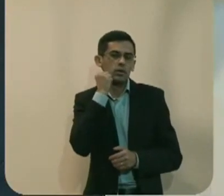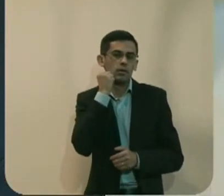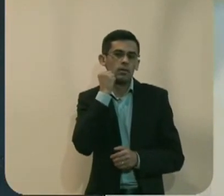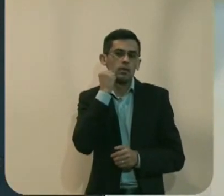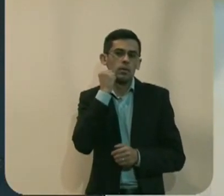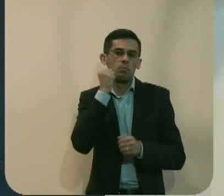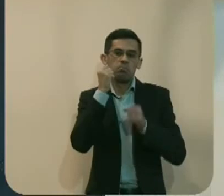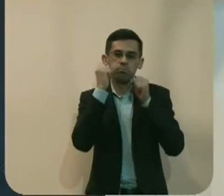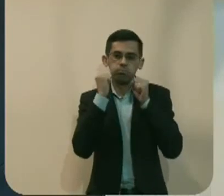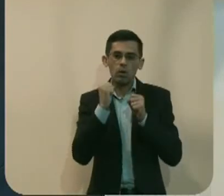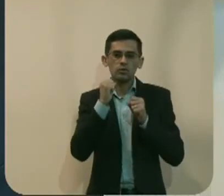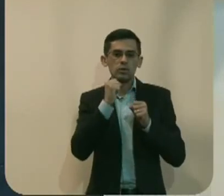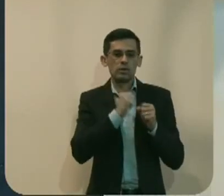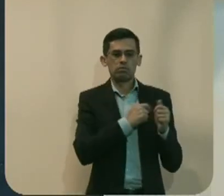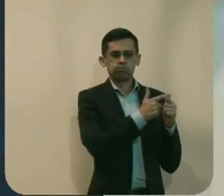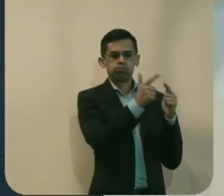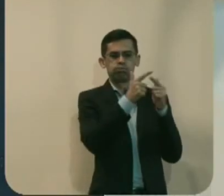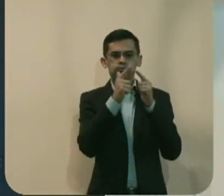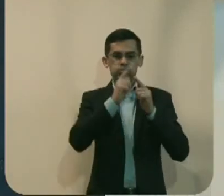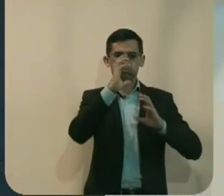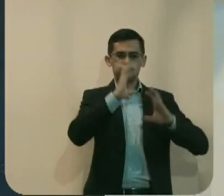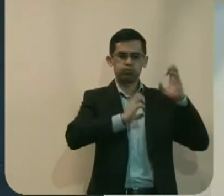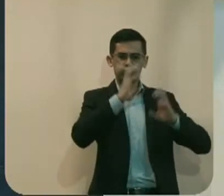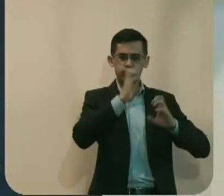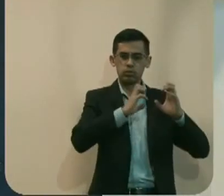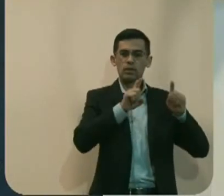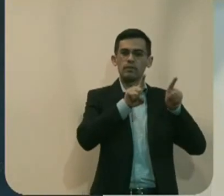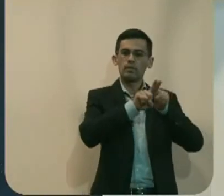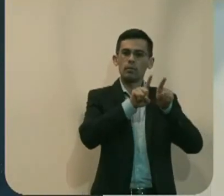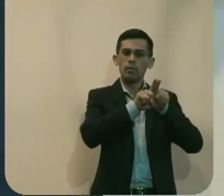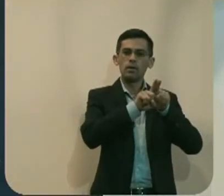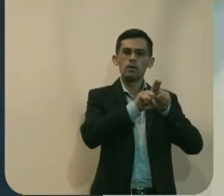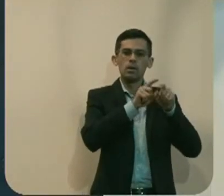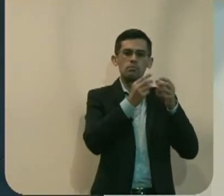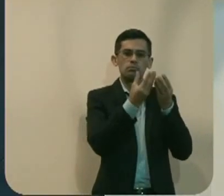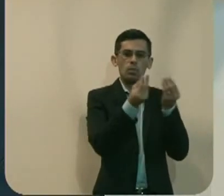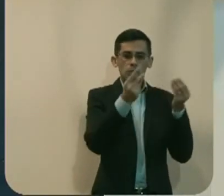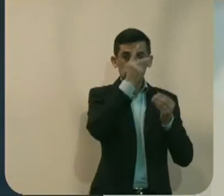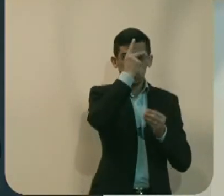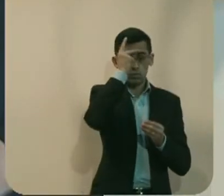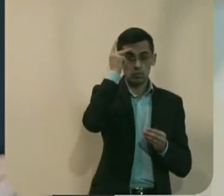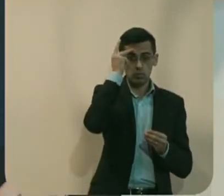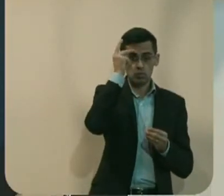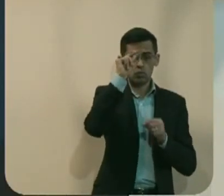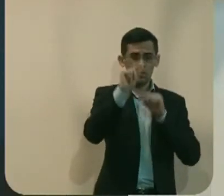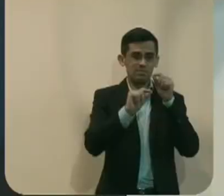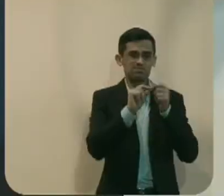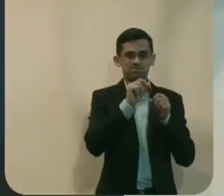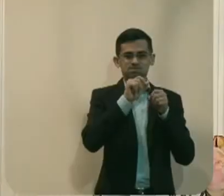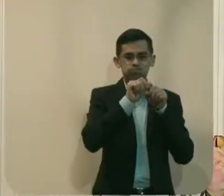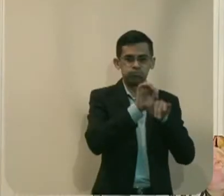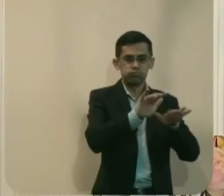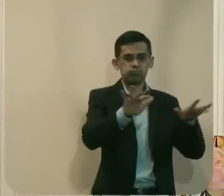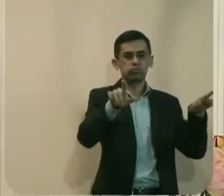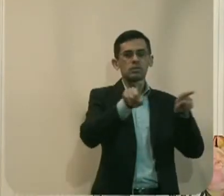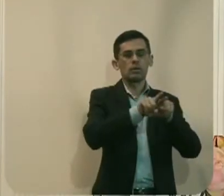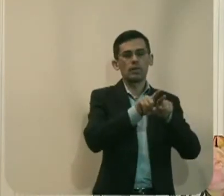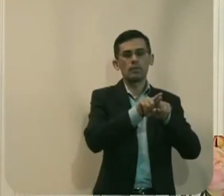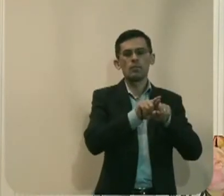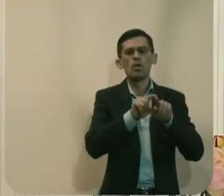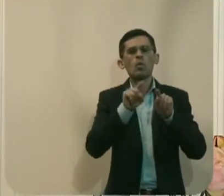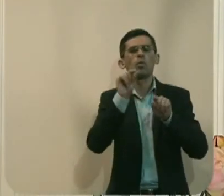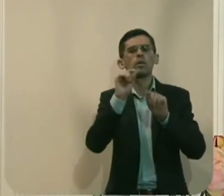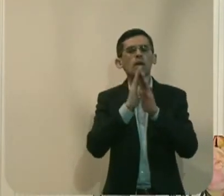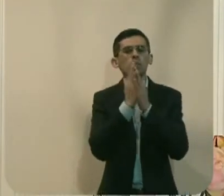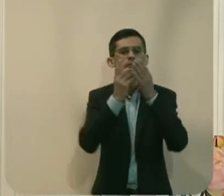brotando cause perturbação, e por meio dela muitos sejam contaminados. O que a